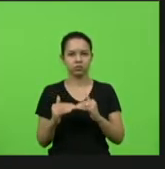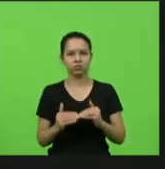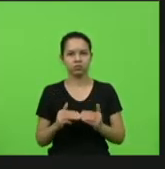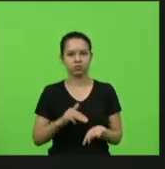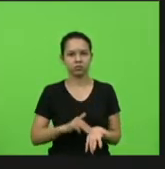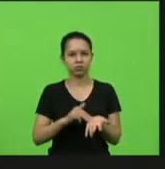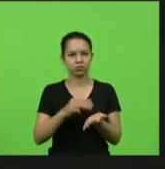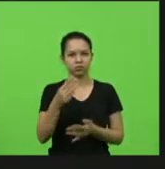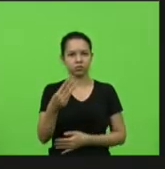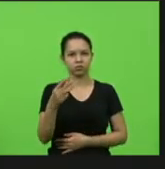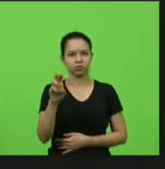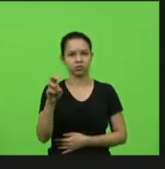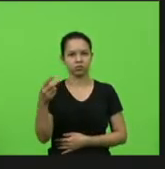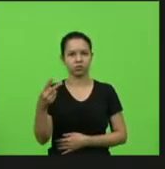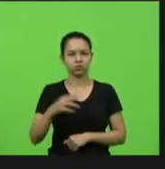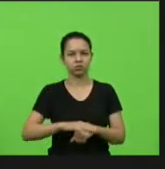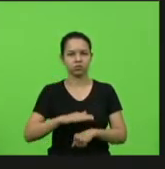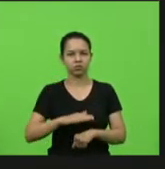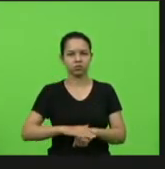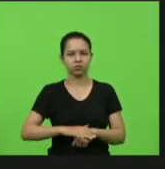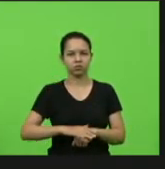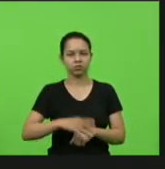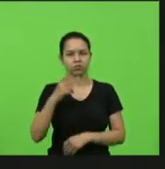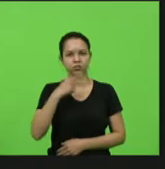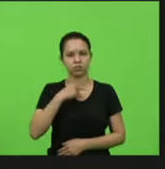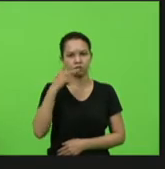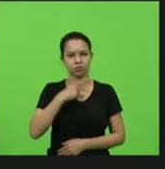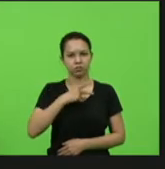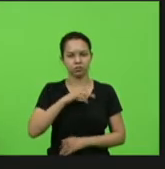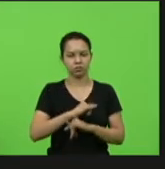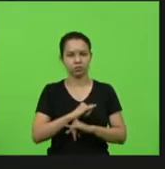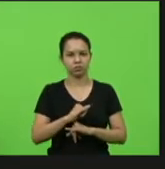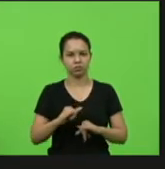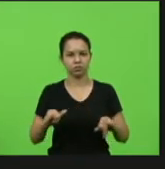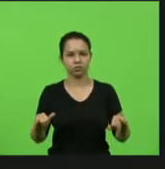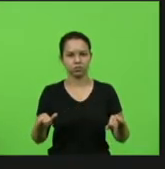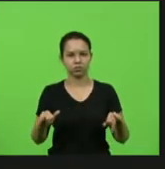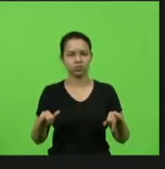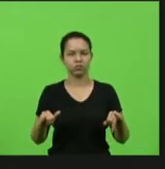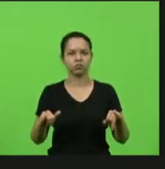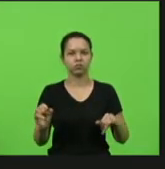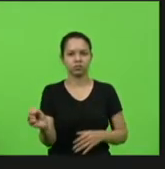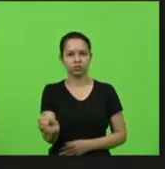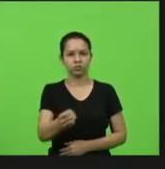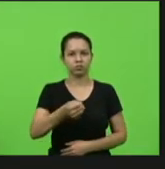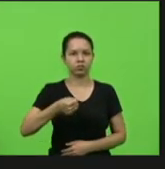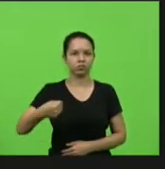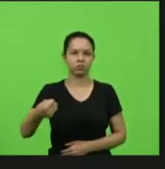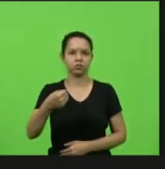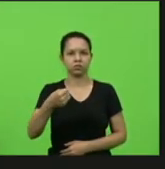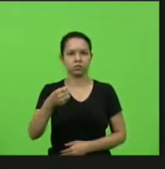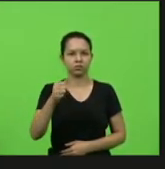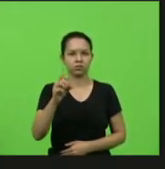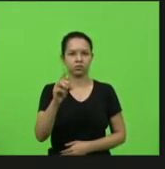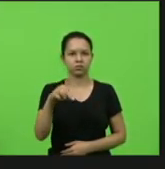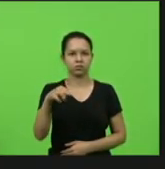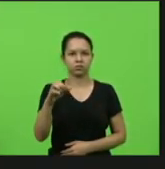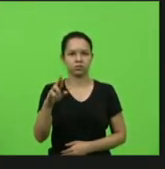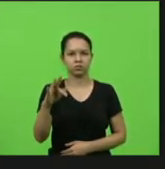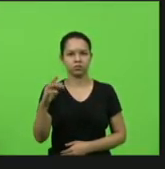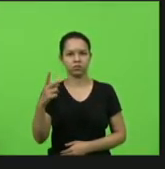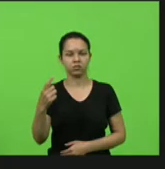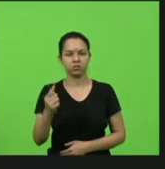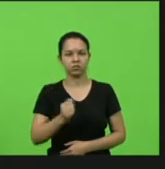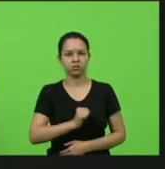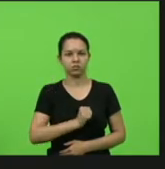Moção 352, autor deputado Kennedy Nunes, manifestando a choperia Dona Francisca, repúdio contra a postura